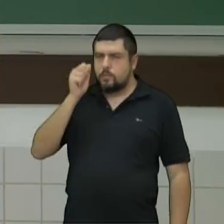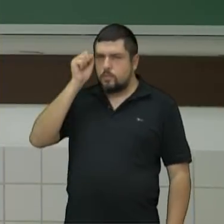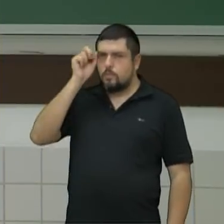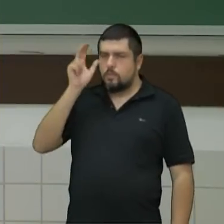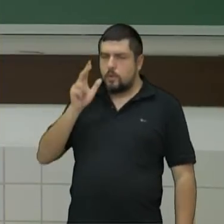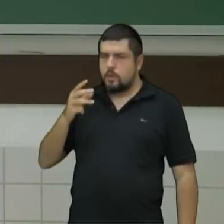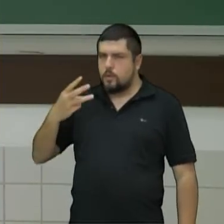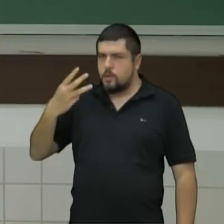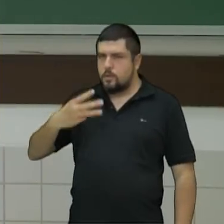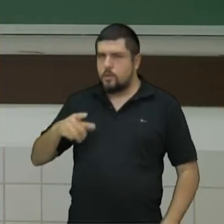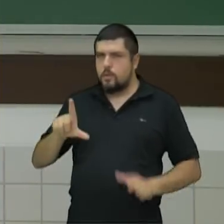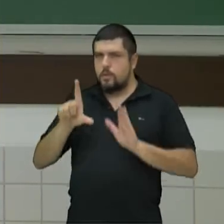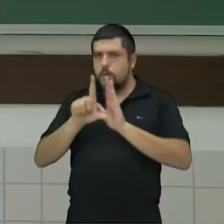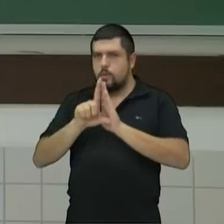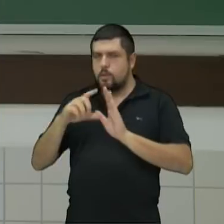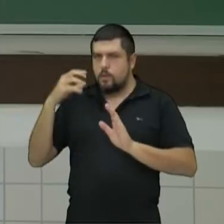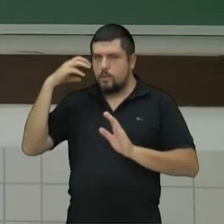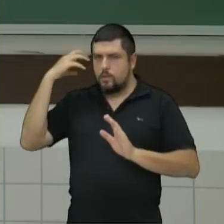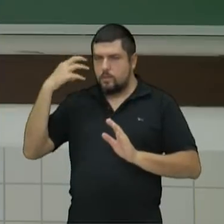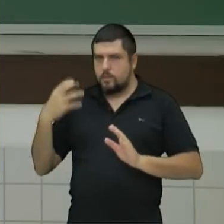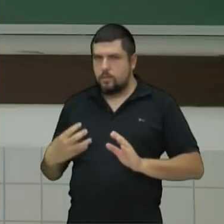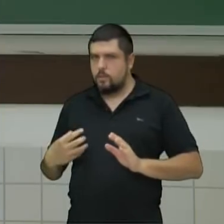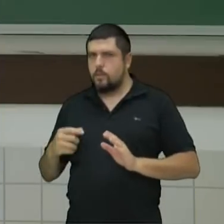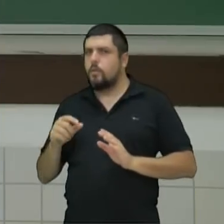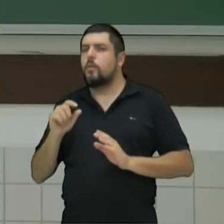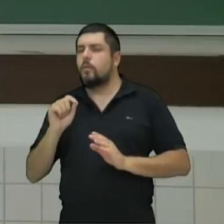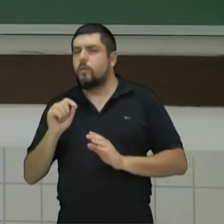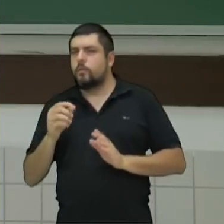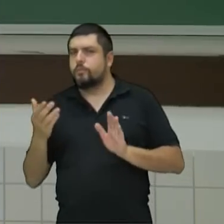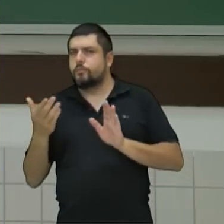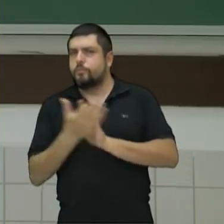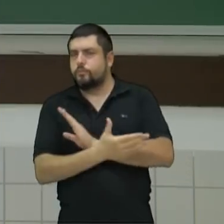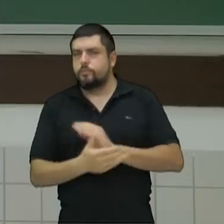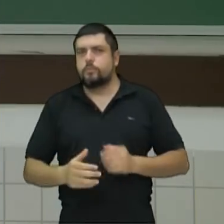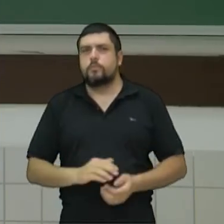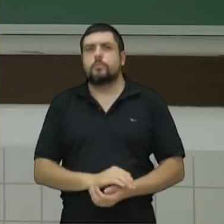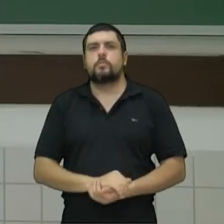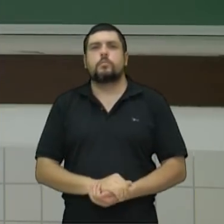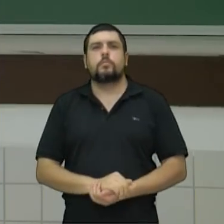ali a terceira lei de Newton para tentar escapar do serviço.